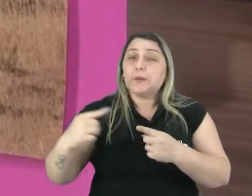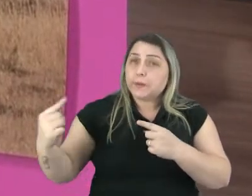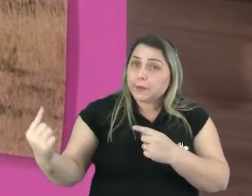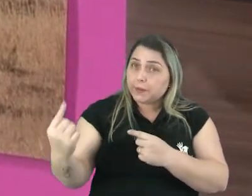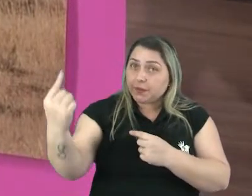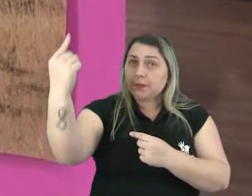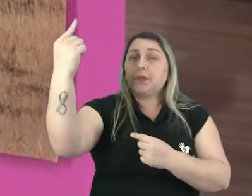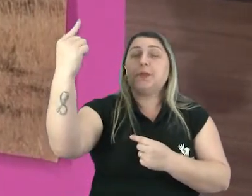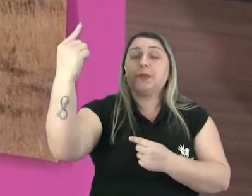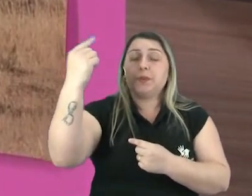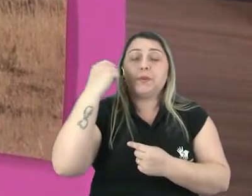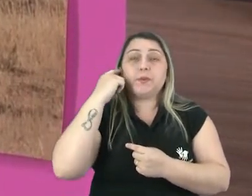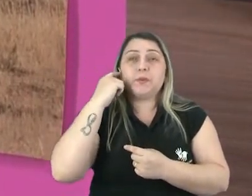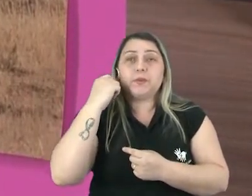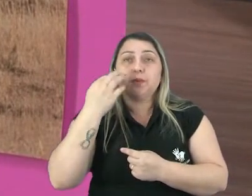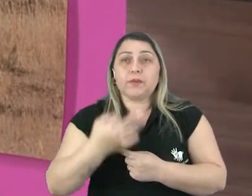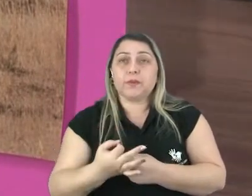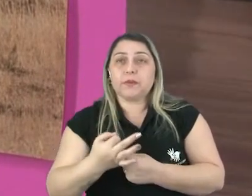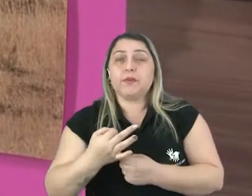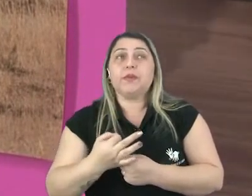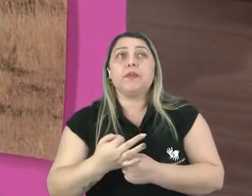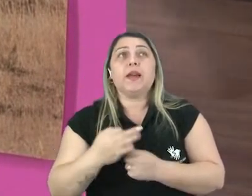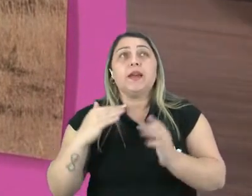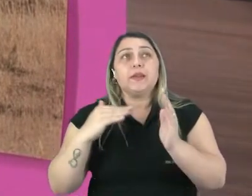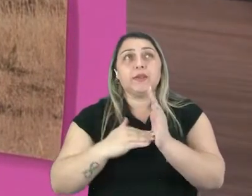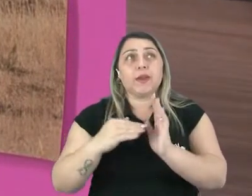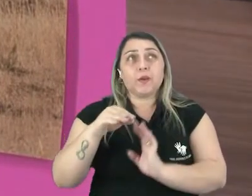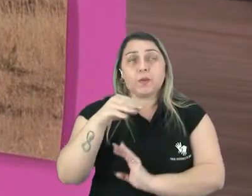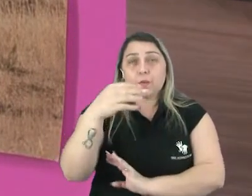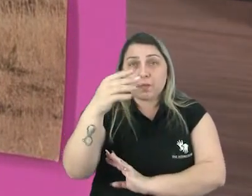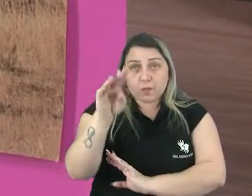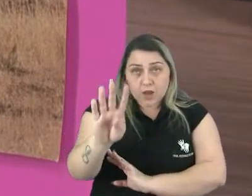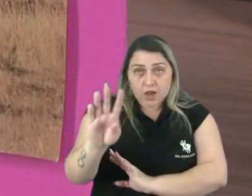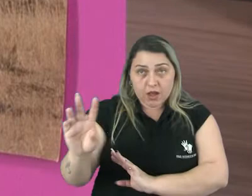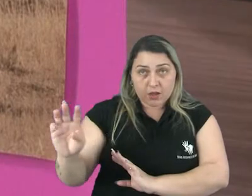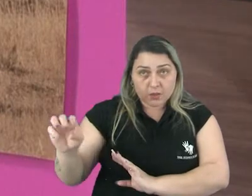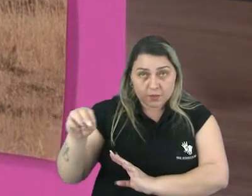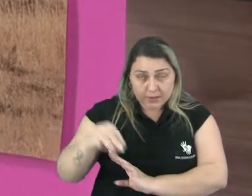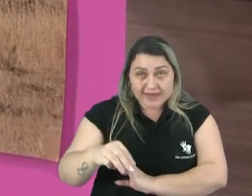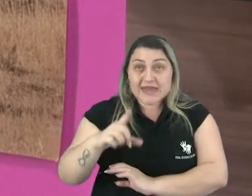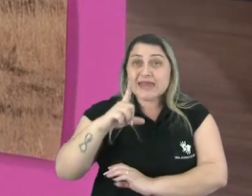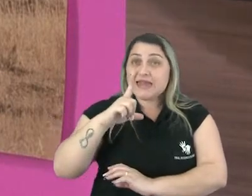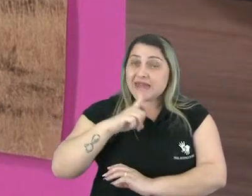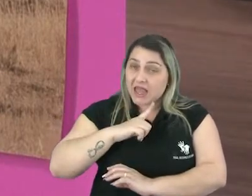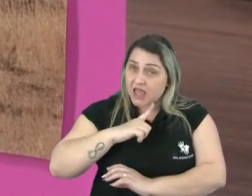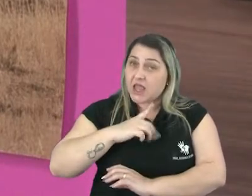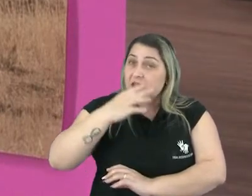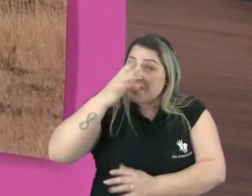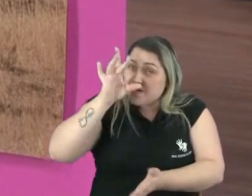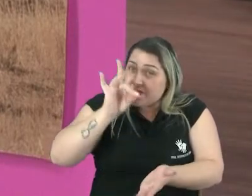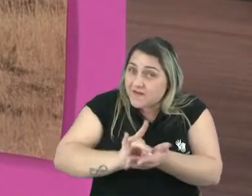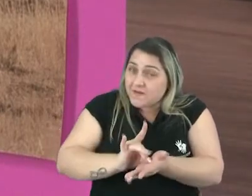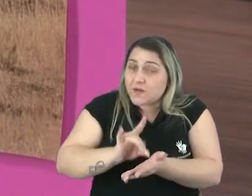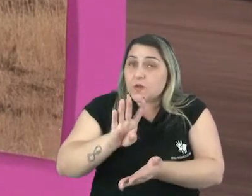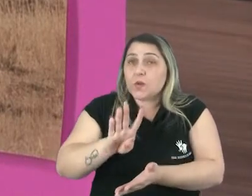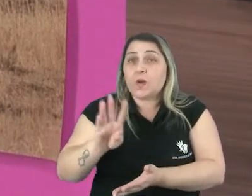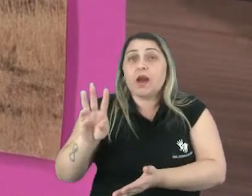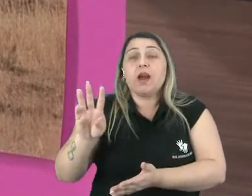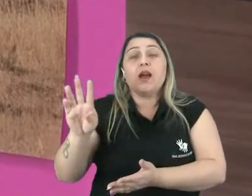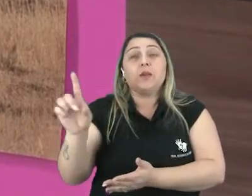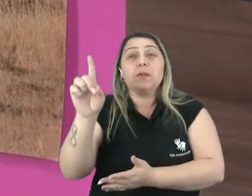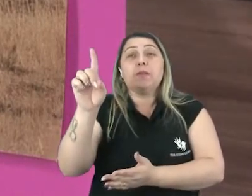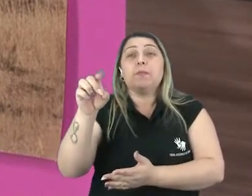tão grande, certo? Até 4 metros. Não significa que a girafa tem 4 metros, não. A girafa,